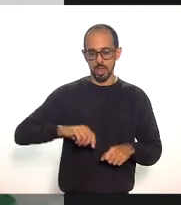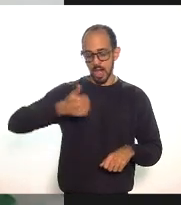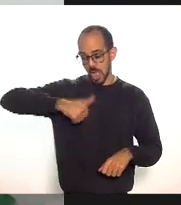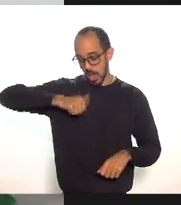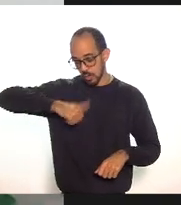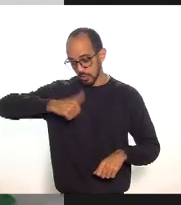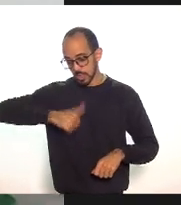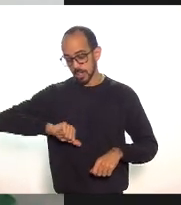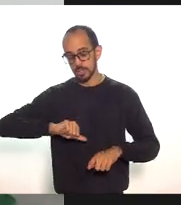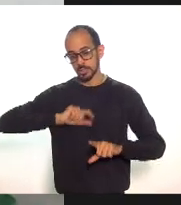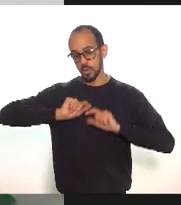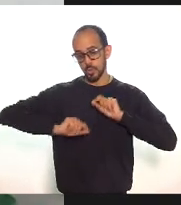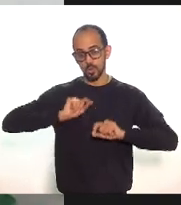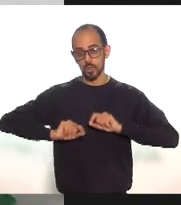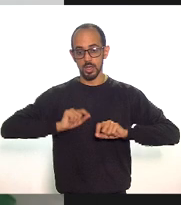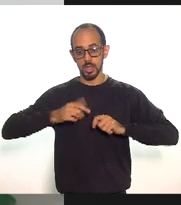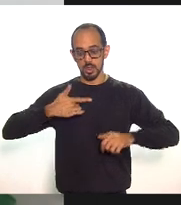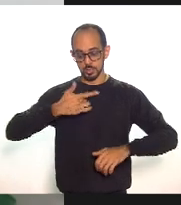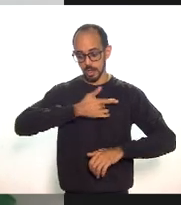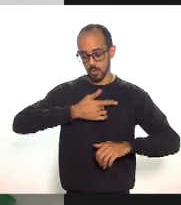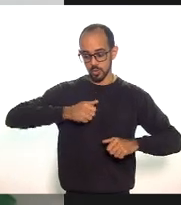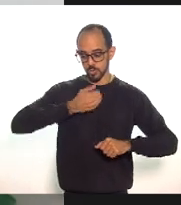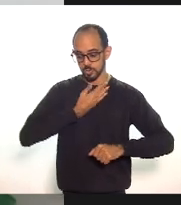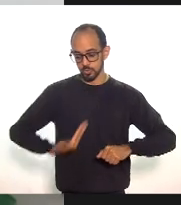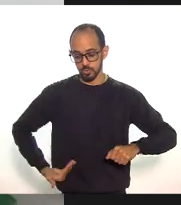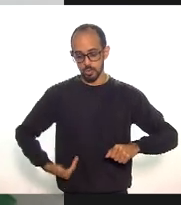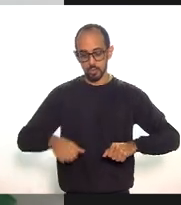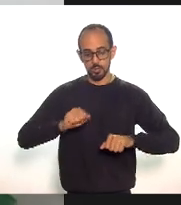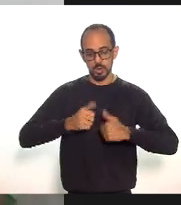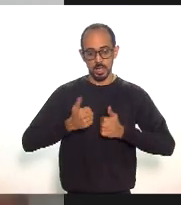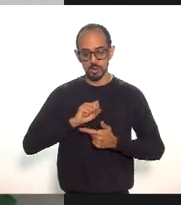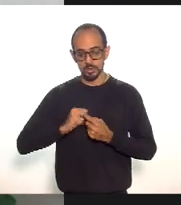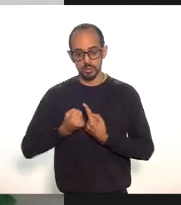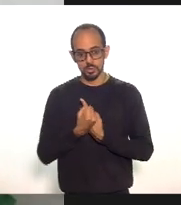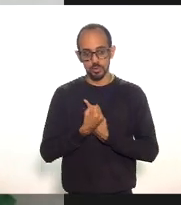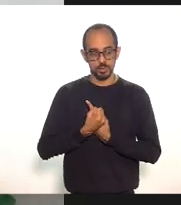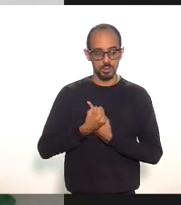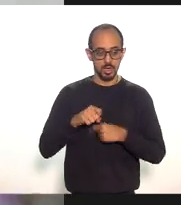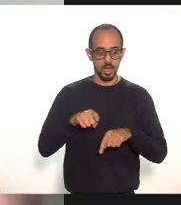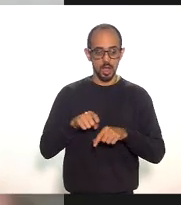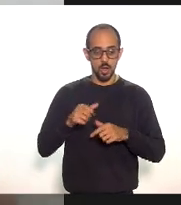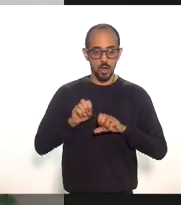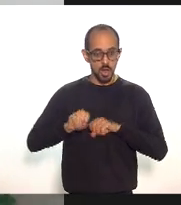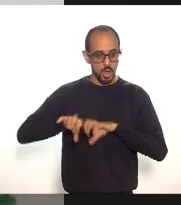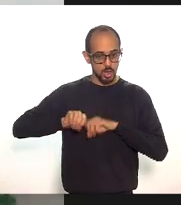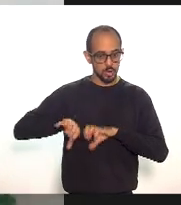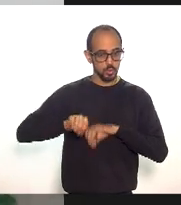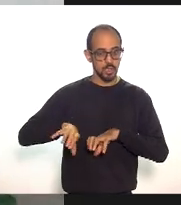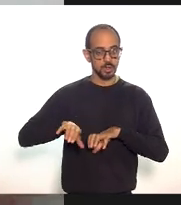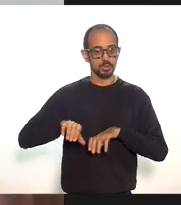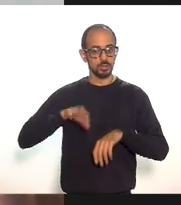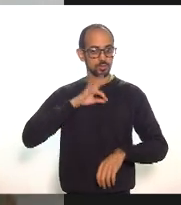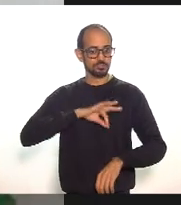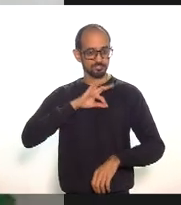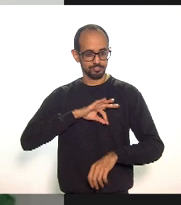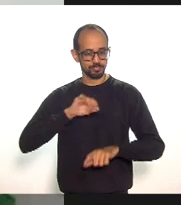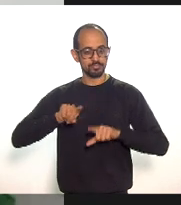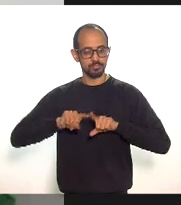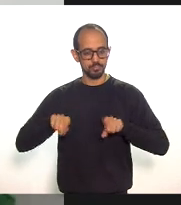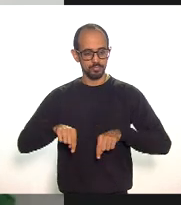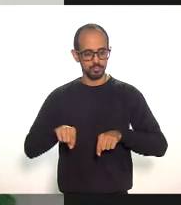um diagnóstico com relação à saúde pública, à assistência social, à educação, trabalho e renda, a própria